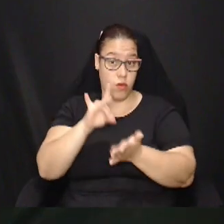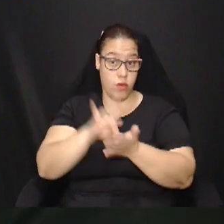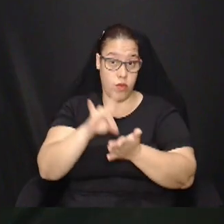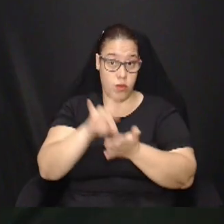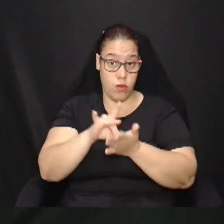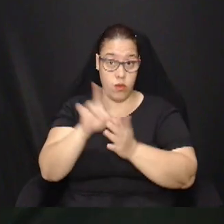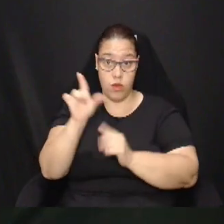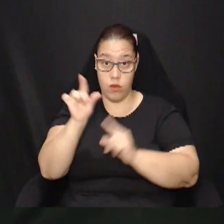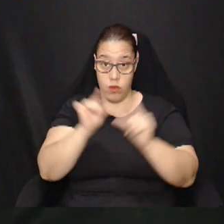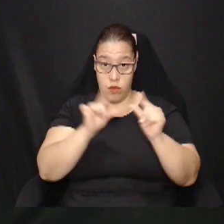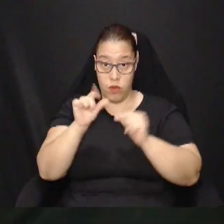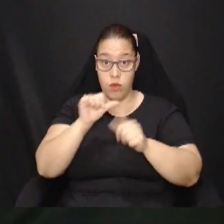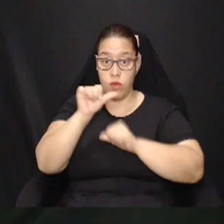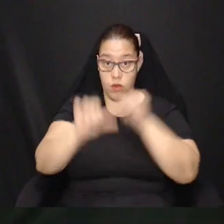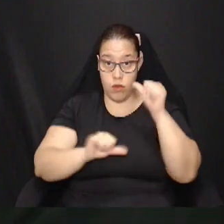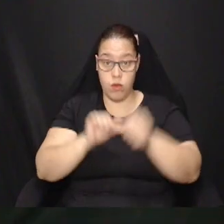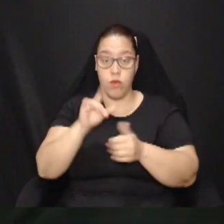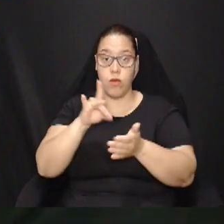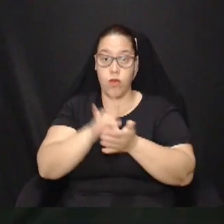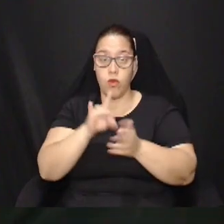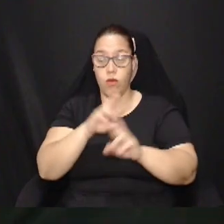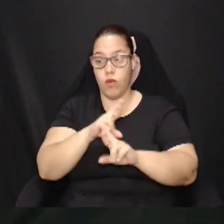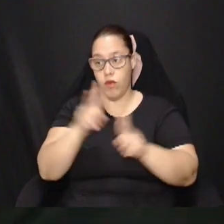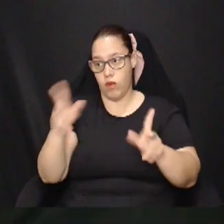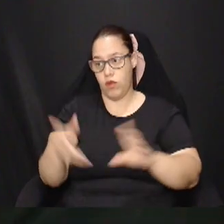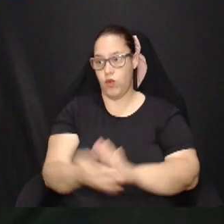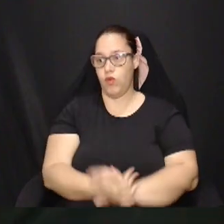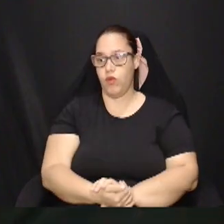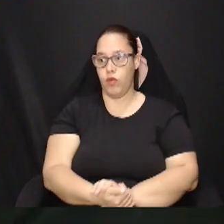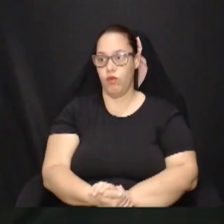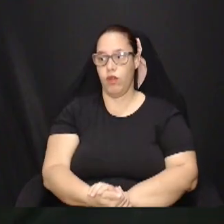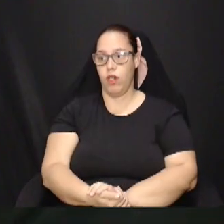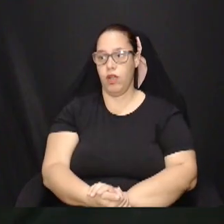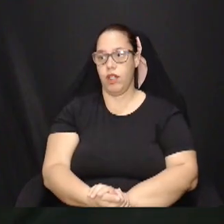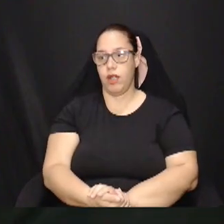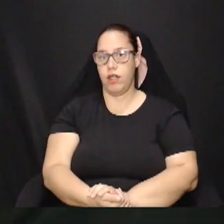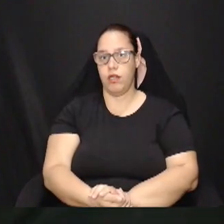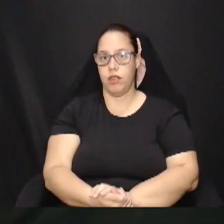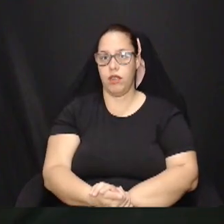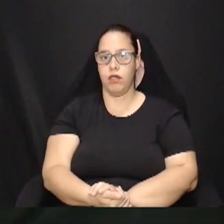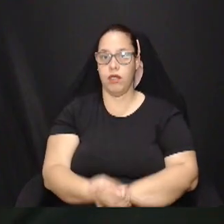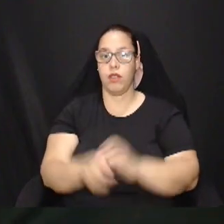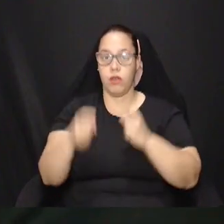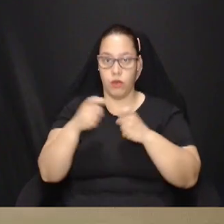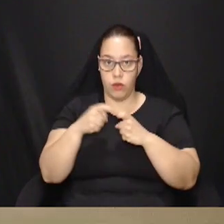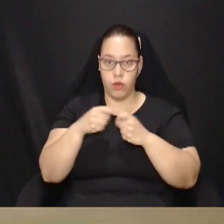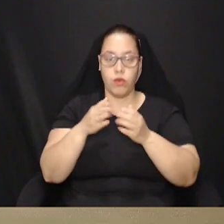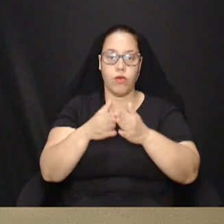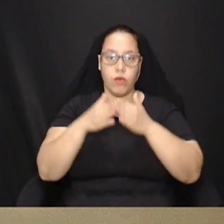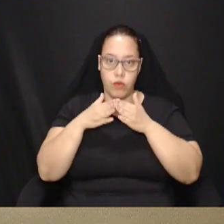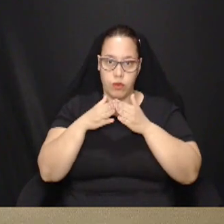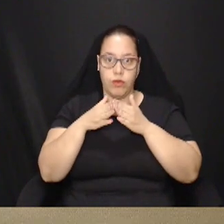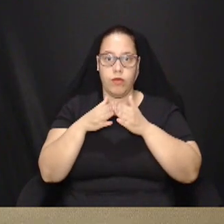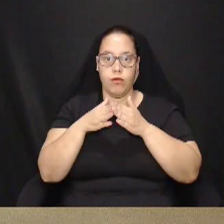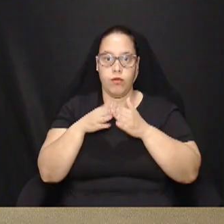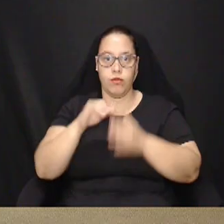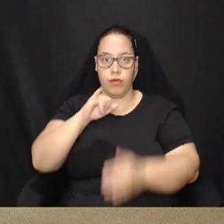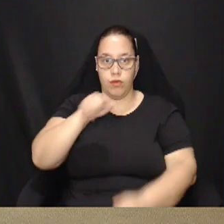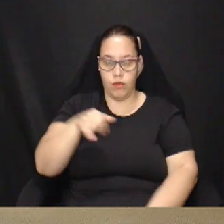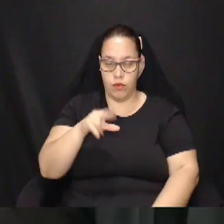pequenas mudanças no dia a dia realmente fazem a diferença? Vamos lá, doutor, por gentileza. A Juliana está com a